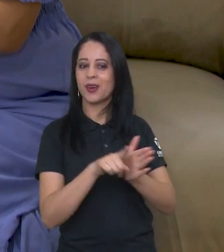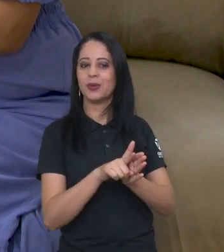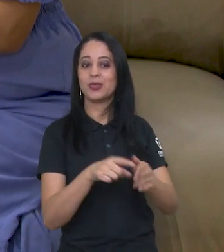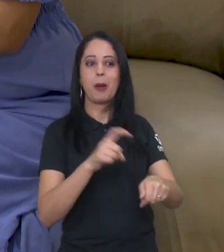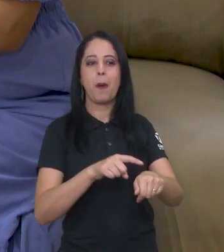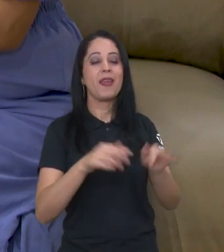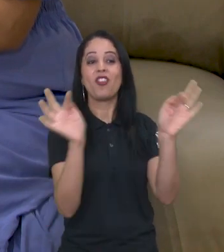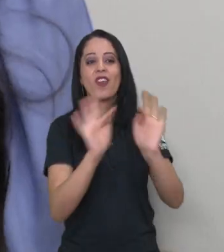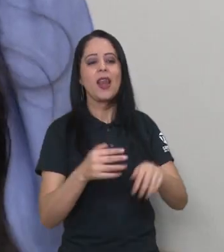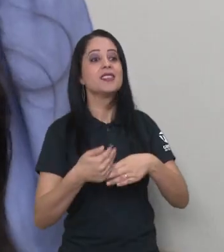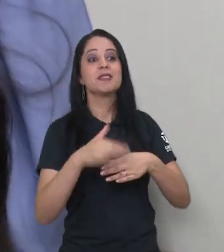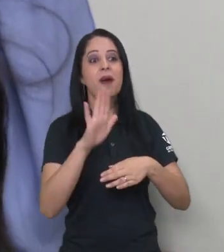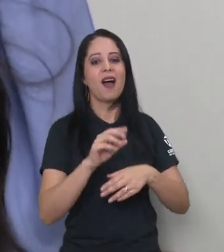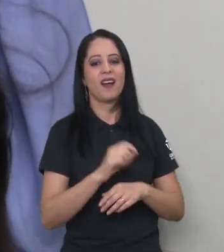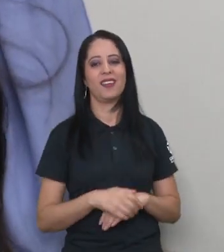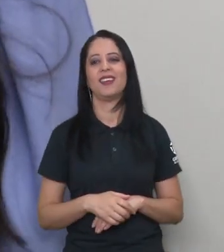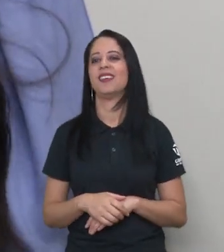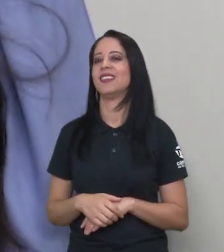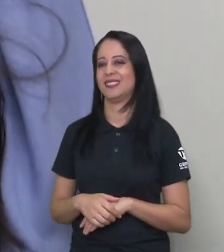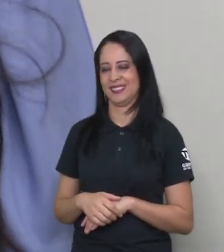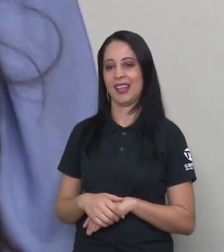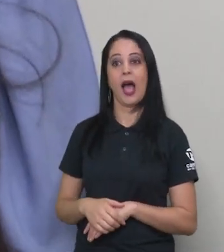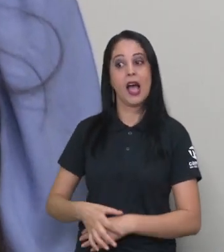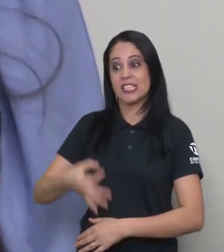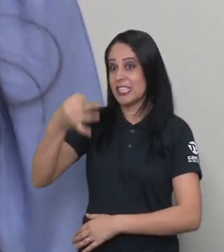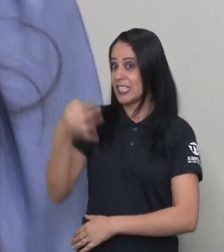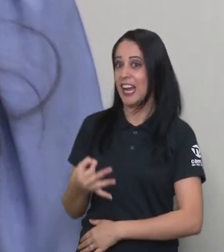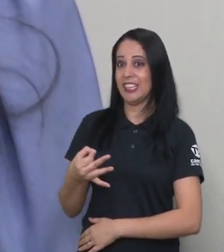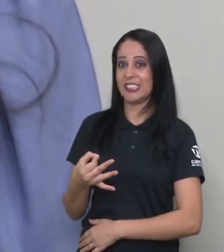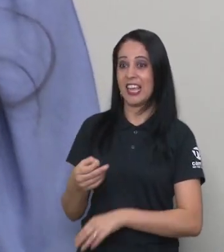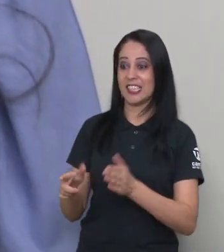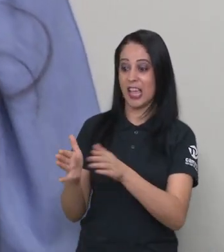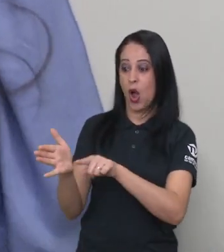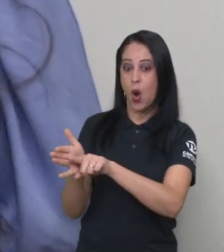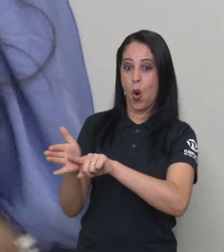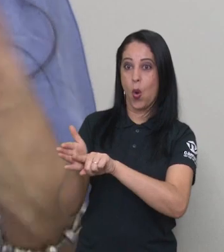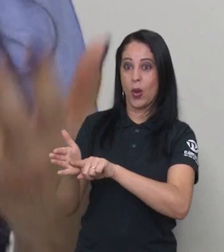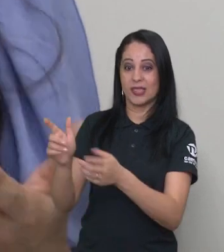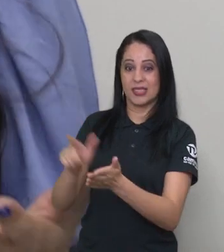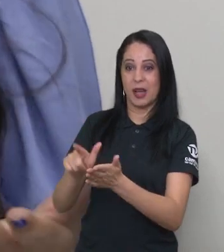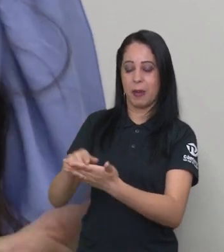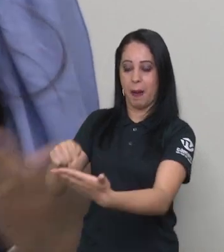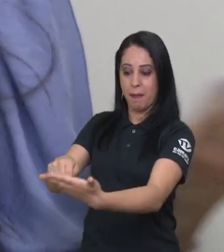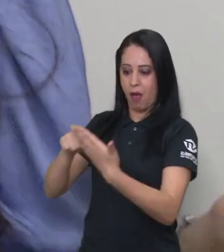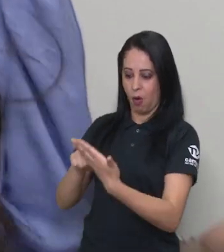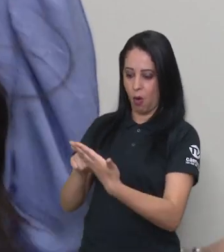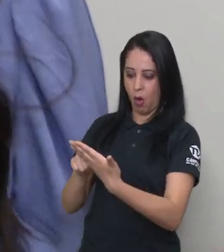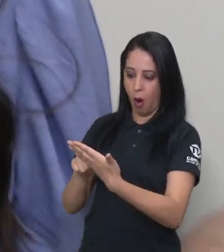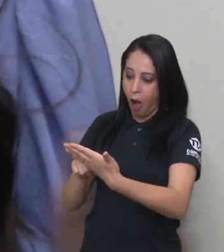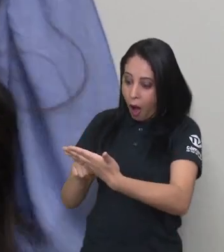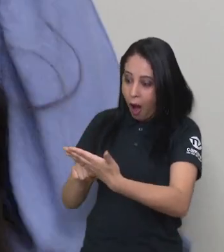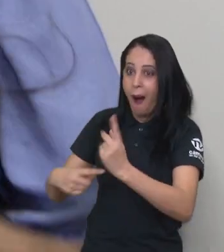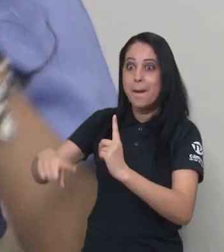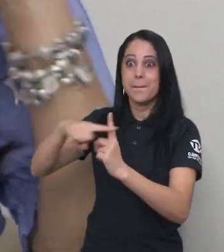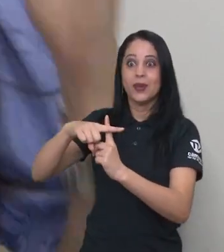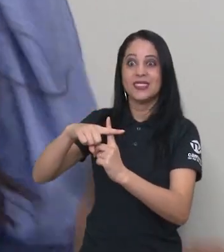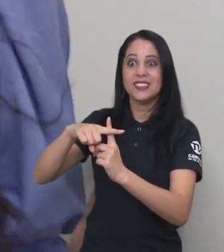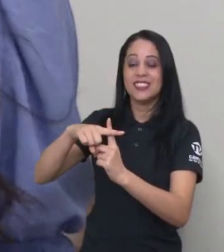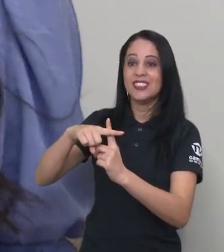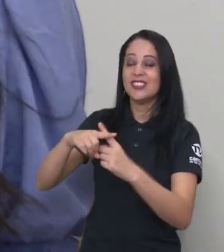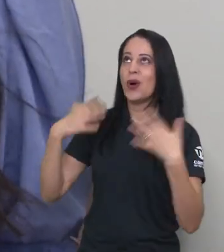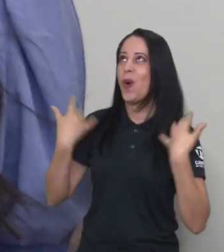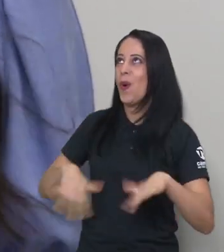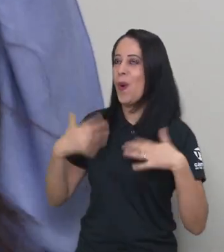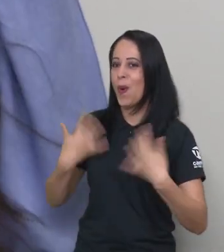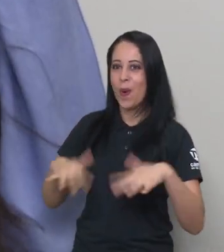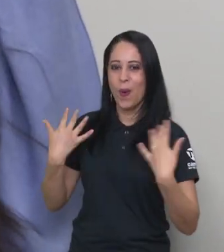mais feliz? Com certeza, quando eu peguei o meu beta positivo. Nós fomos até o laboratório, nós fomos os